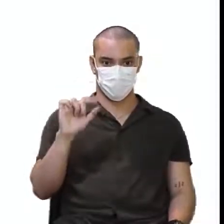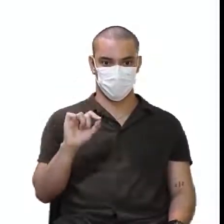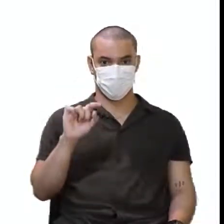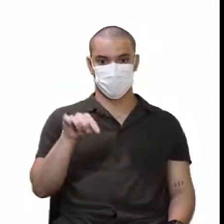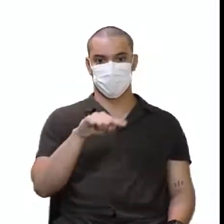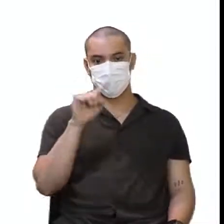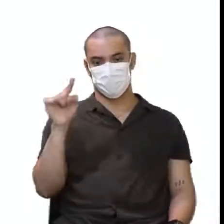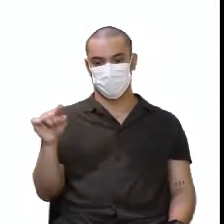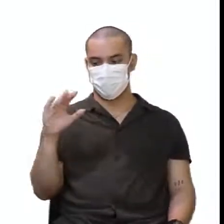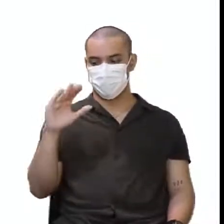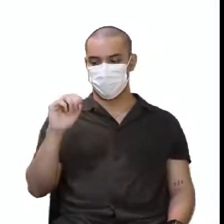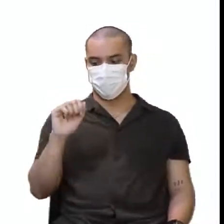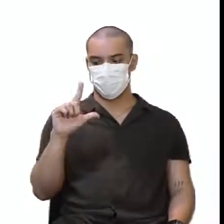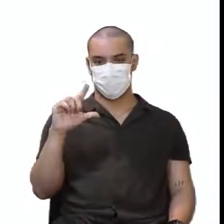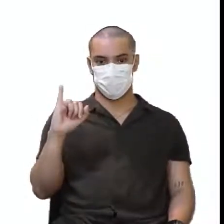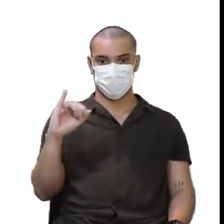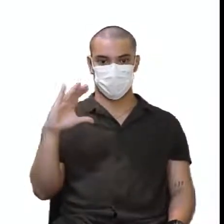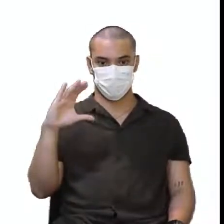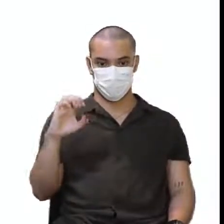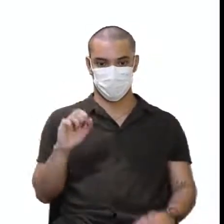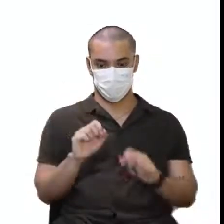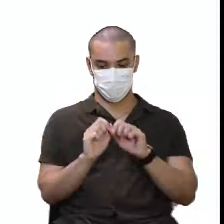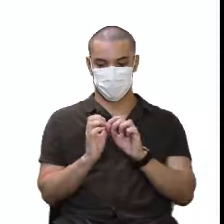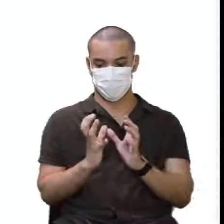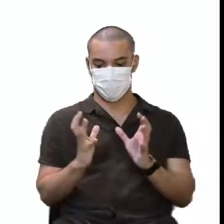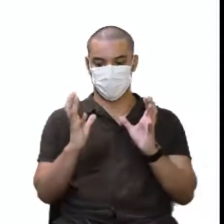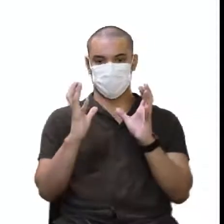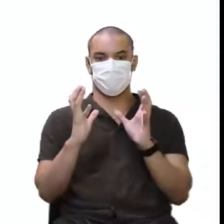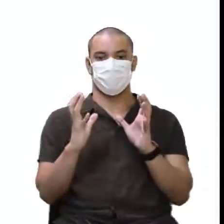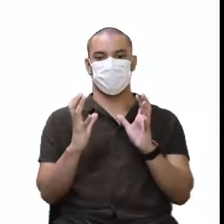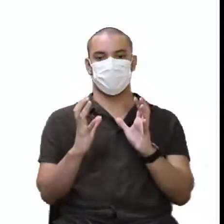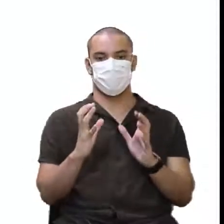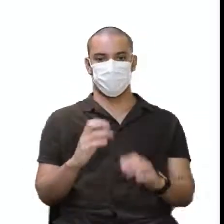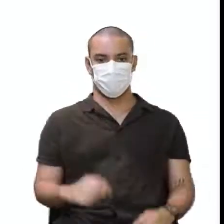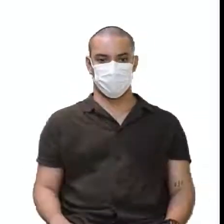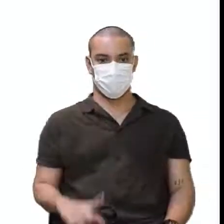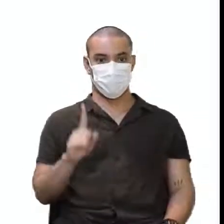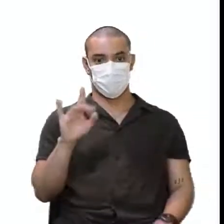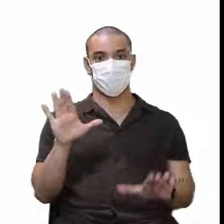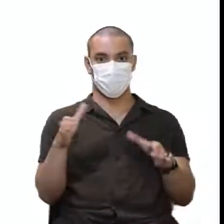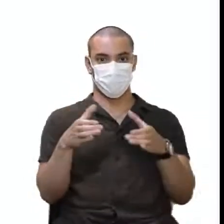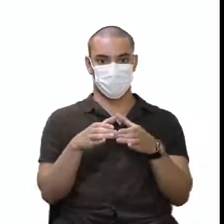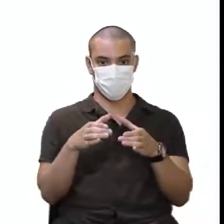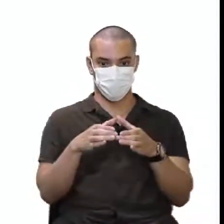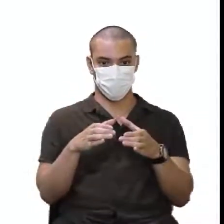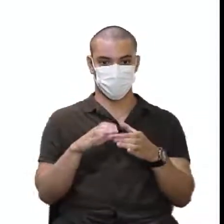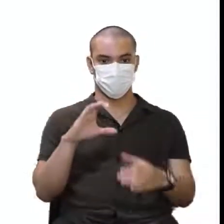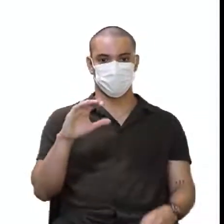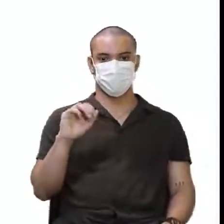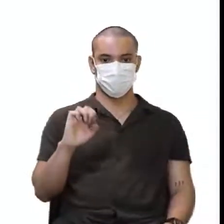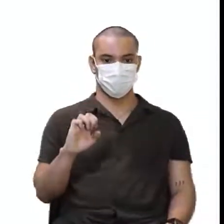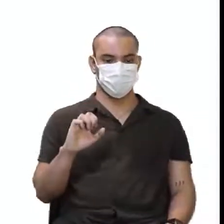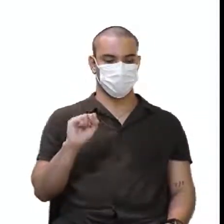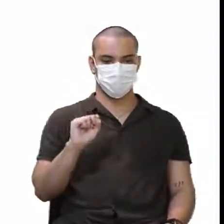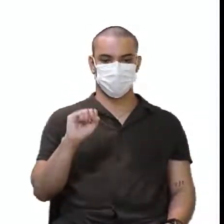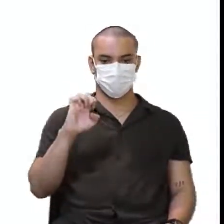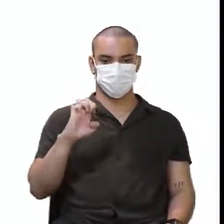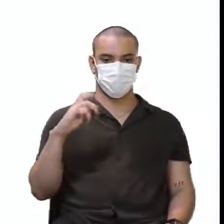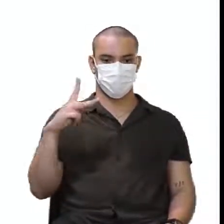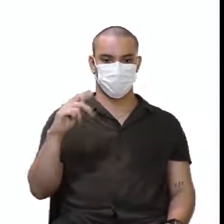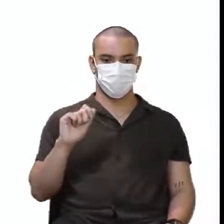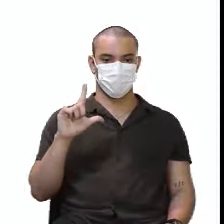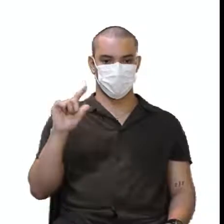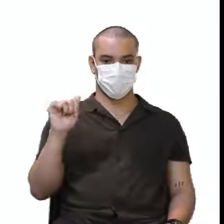ao cálice, né, acomoda, então, um cálice, que é o conjunto de sépalas.